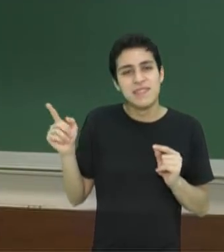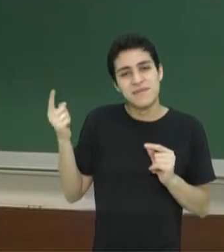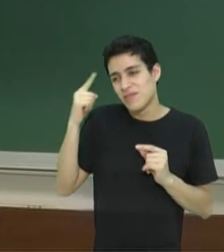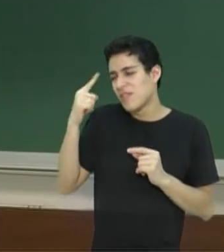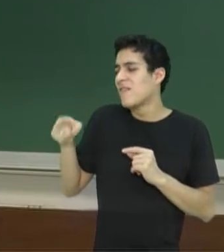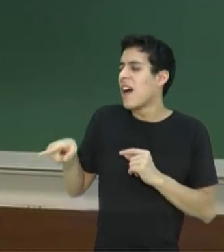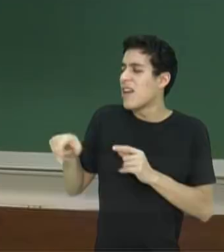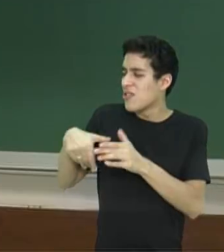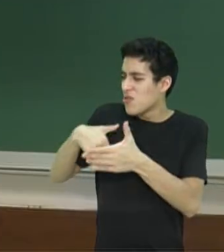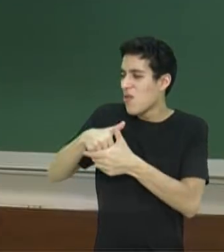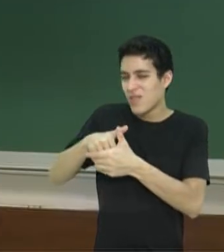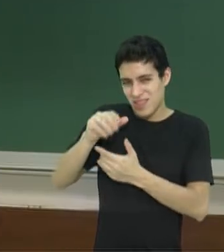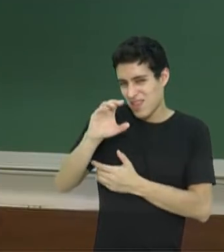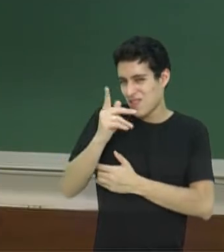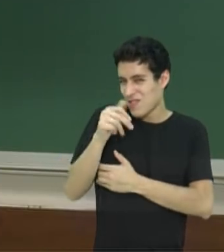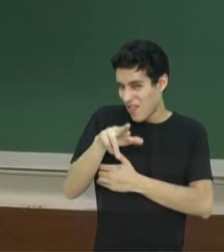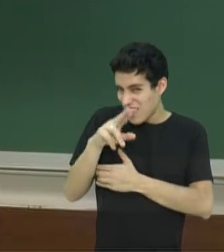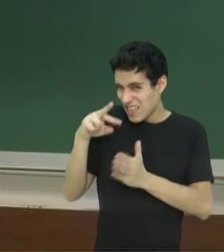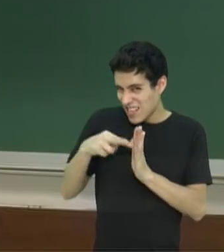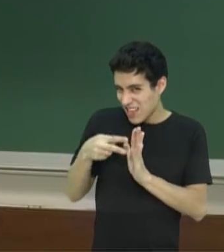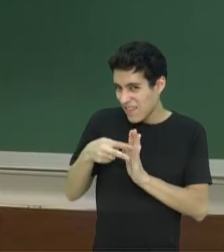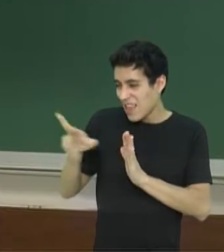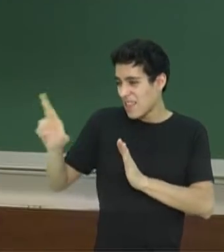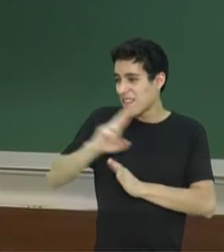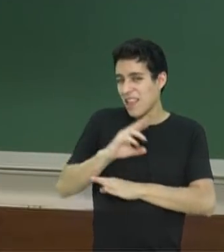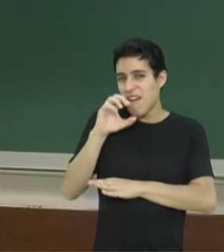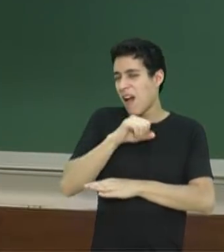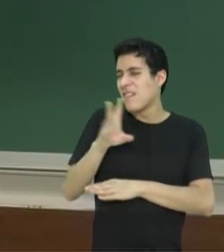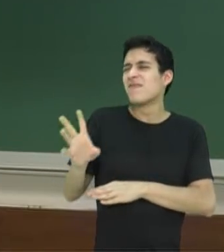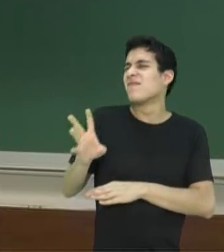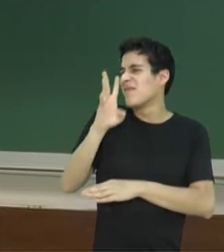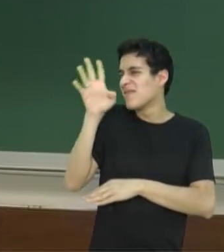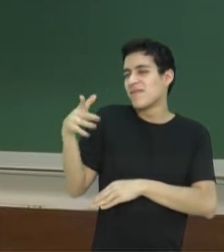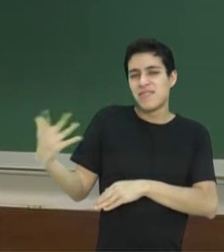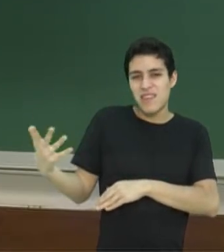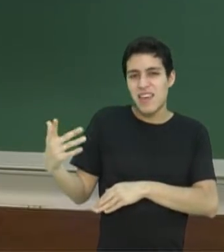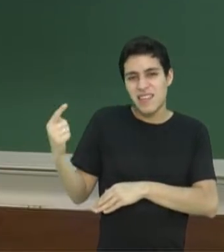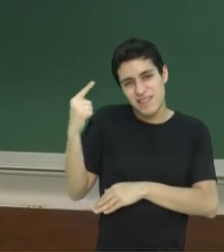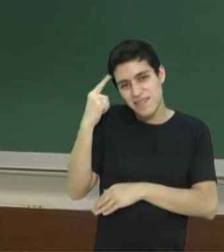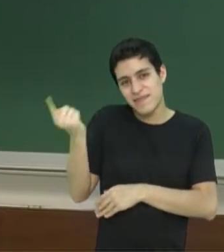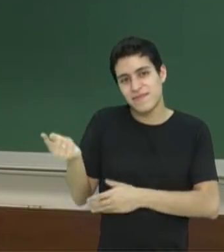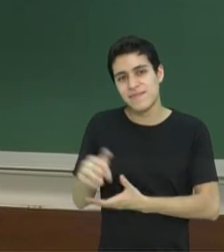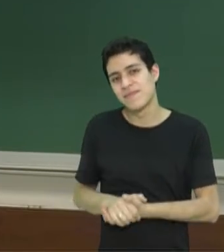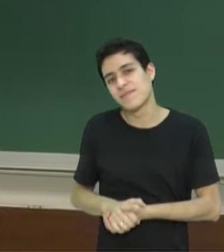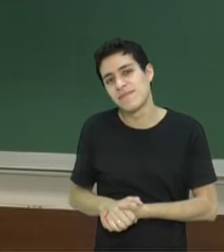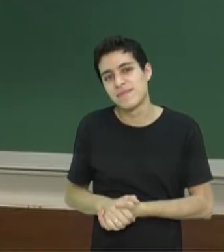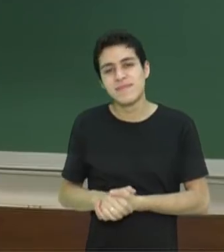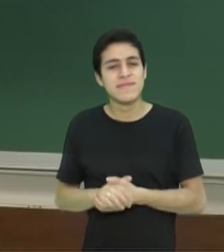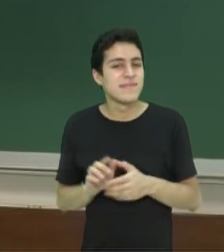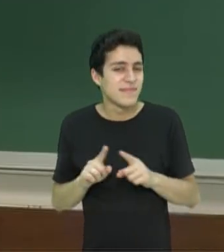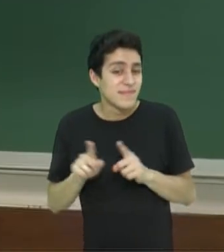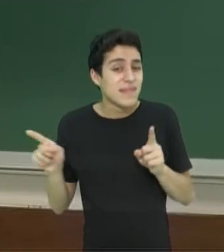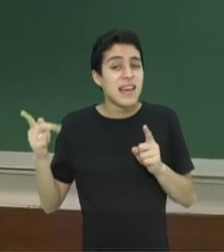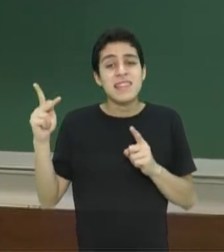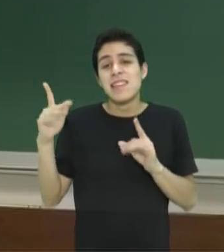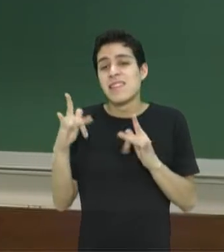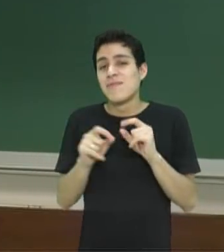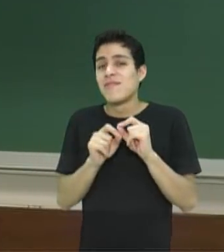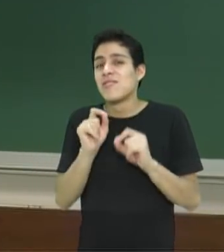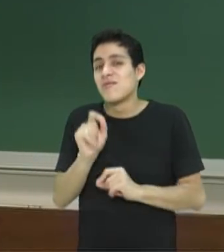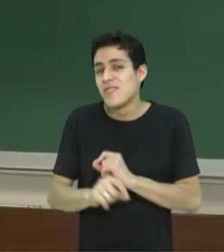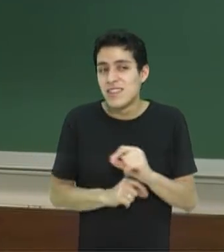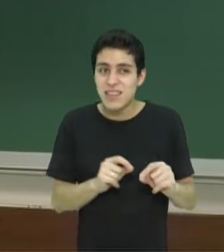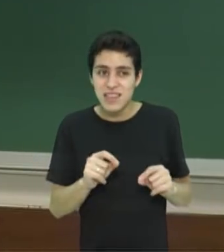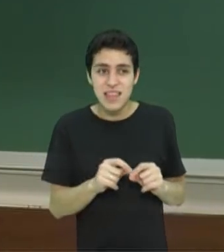não sei, chuta. Quer dizer que é para você dar uma resposta aleatória. É isso que geralmente acontece. Mas o que que a namorada do Wesley fez